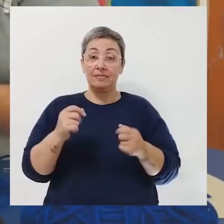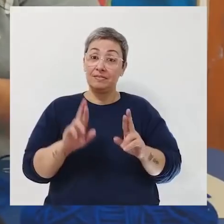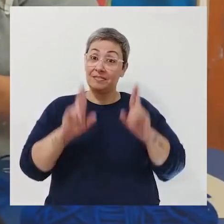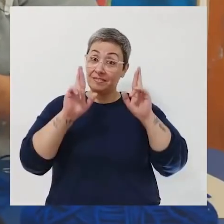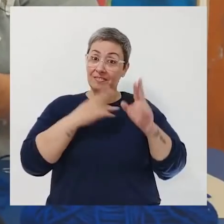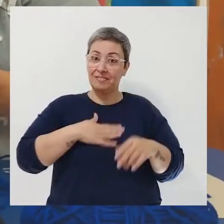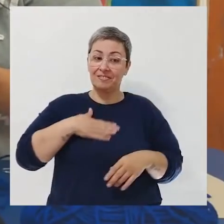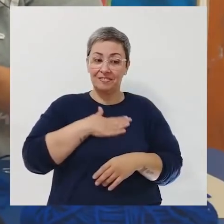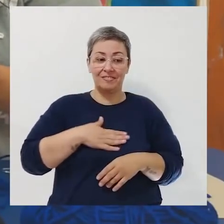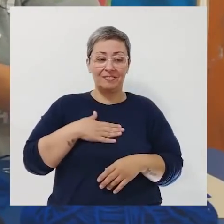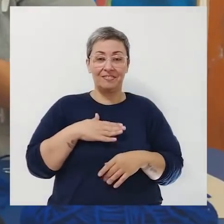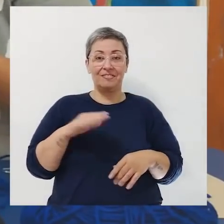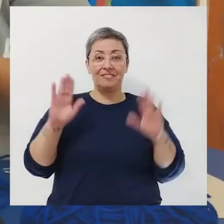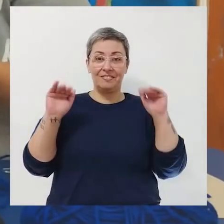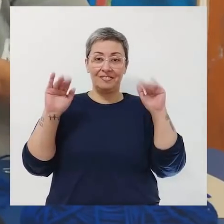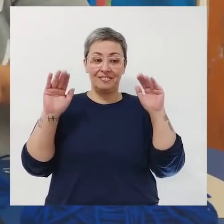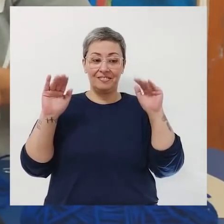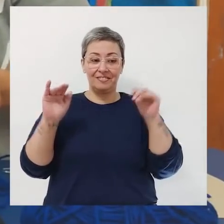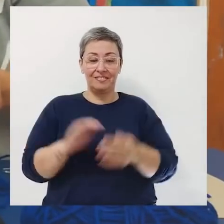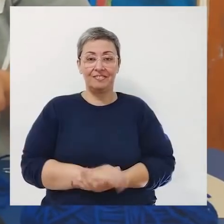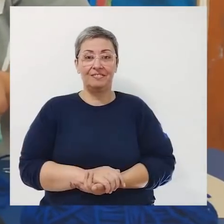Então, Espero que tenham gostado.